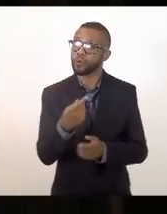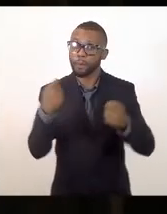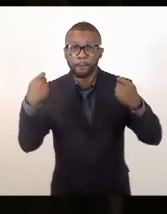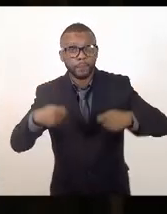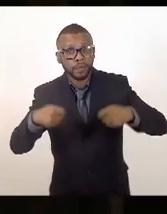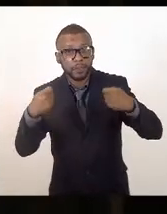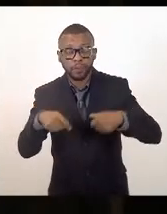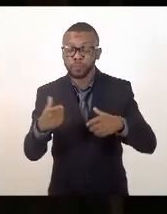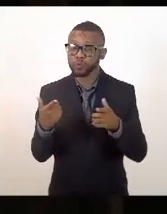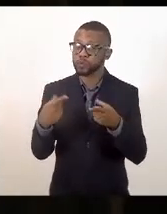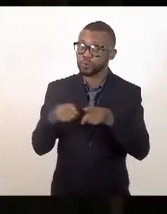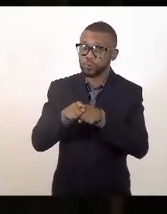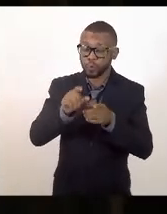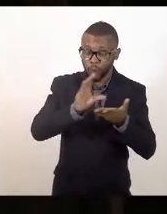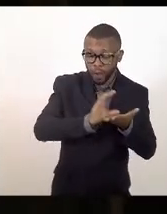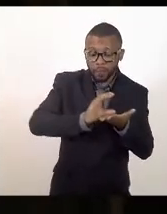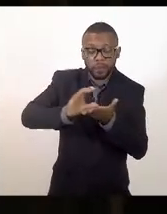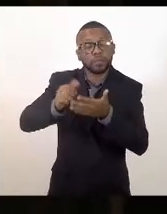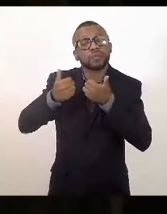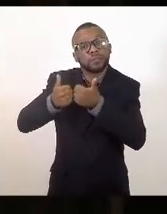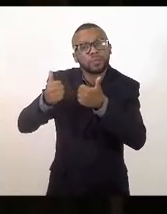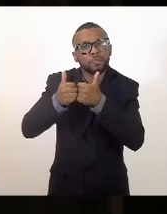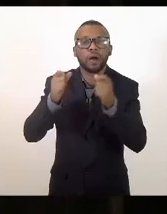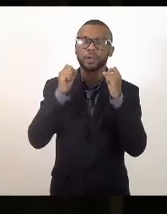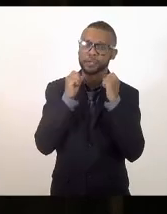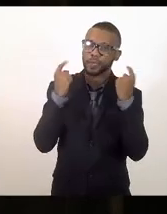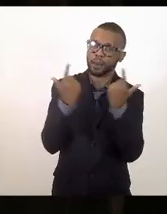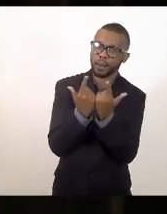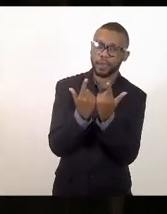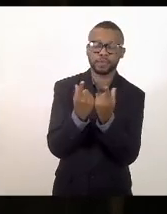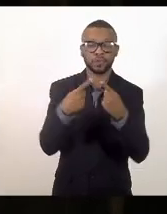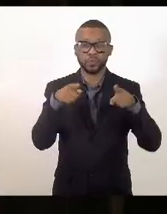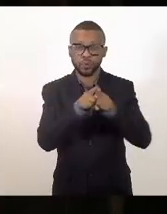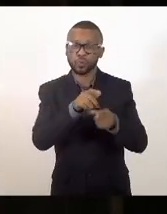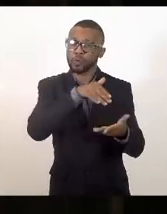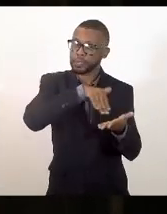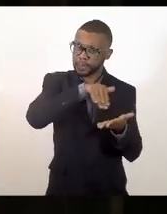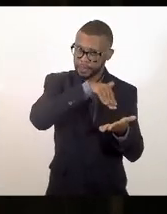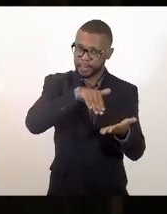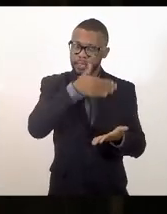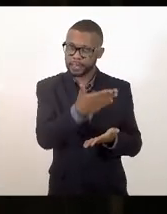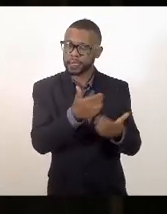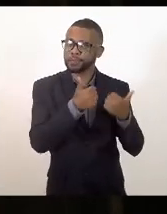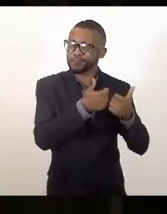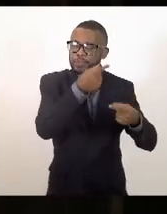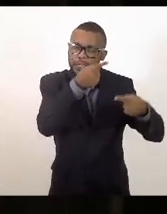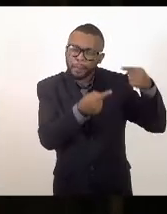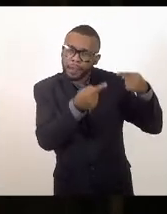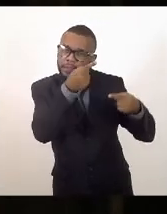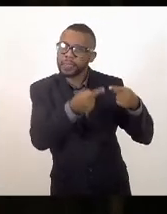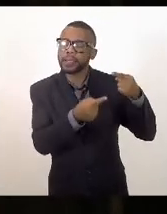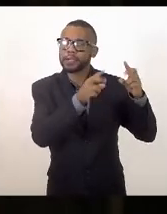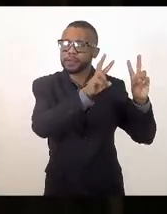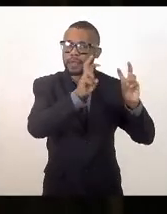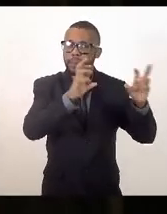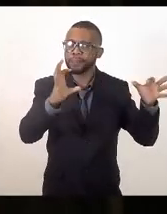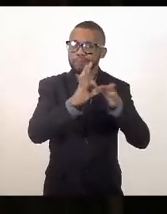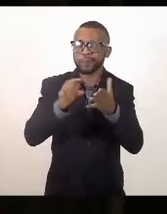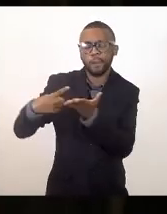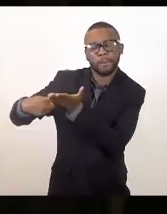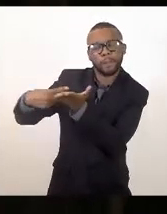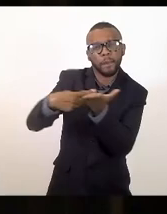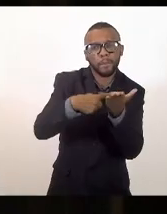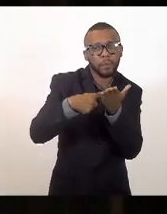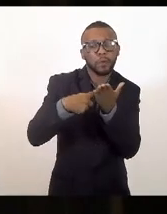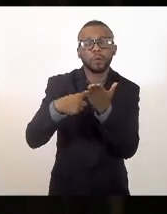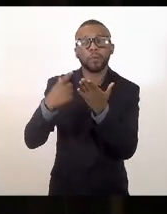Transporte da Alerj e com a Secretaria de Transporte, debater esse tema e chegar a um denominador comum,